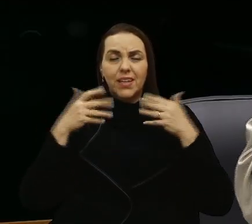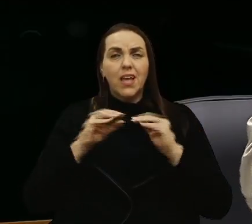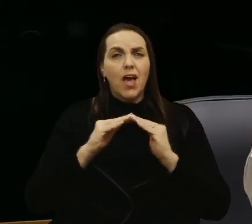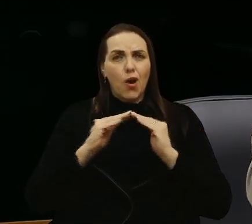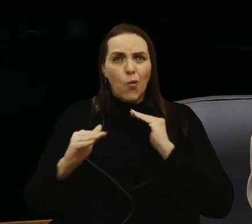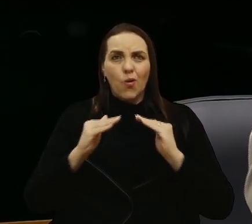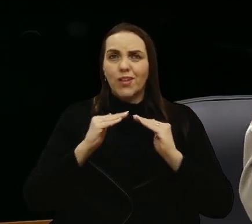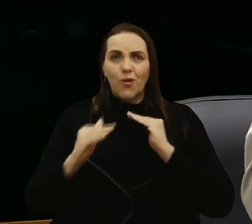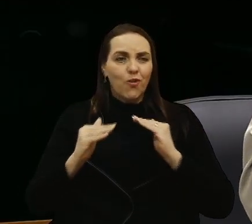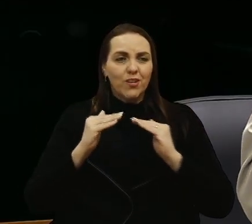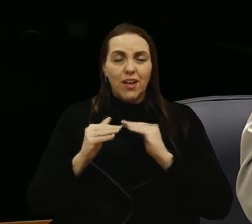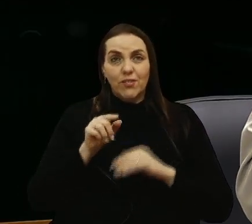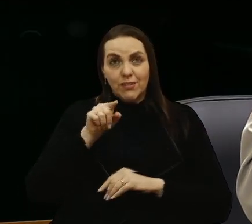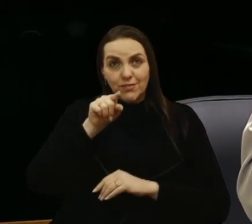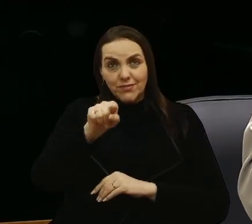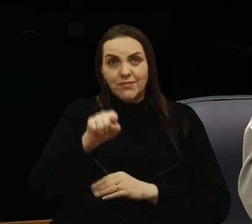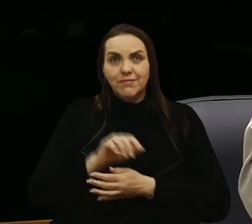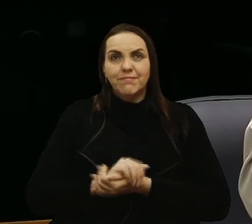divergir com o senhor.